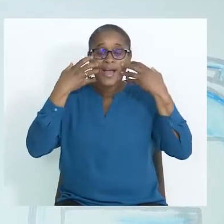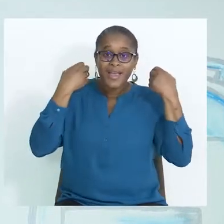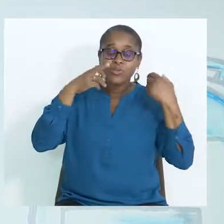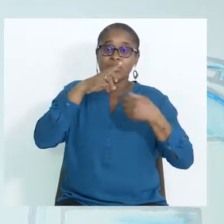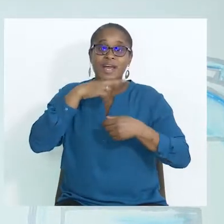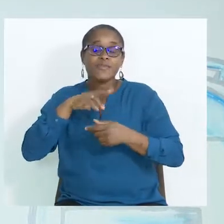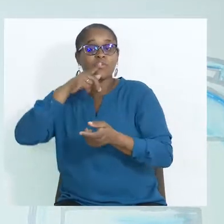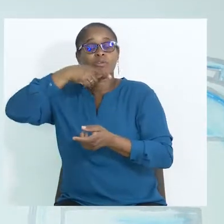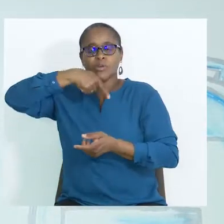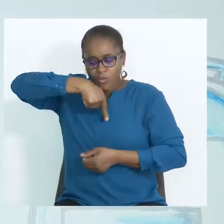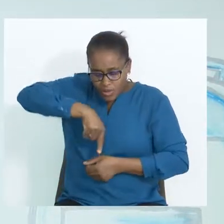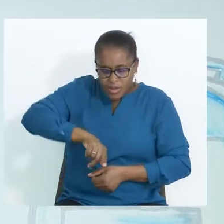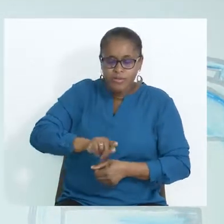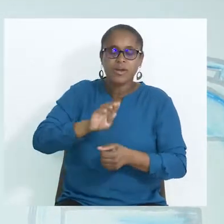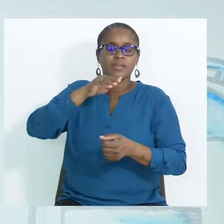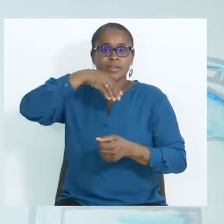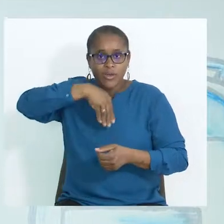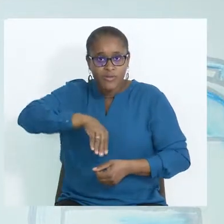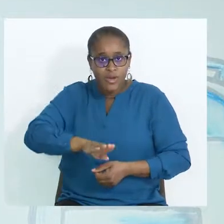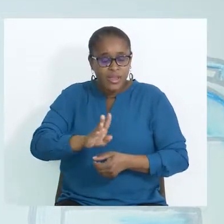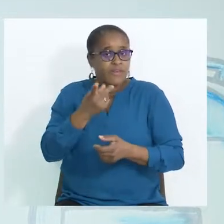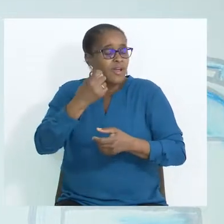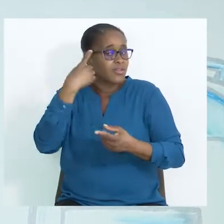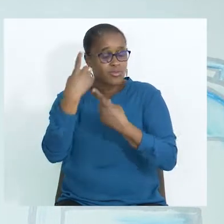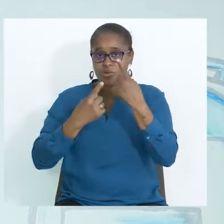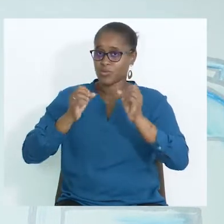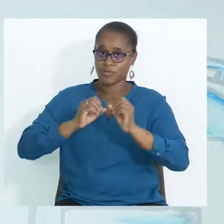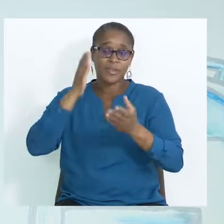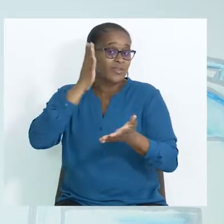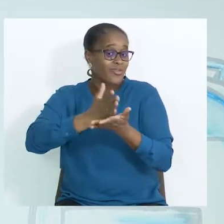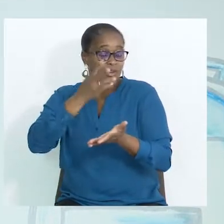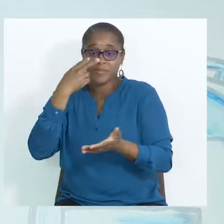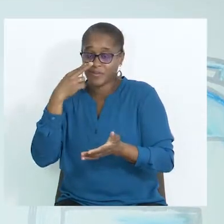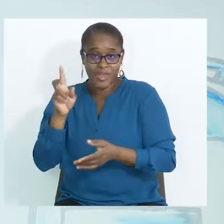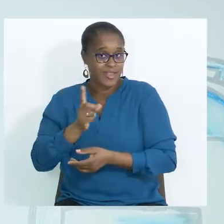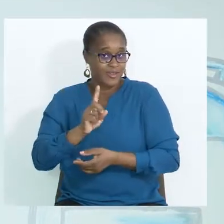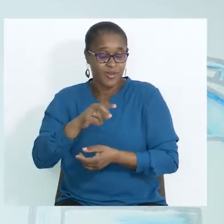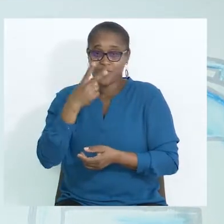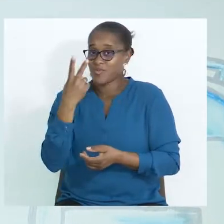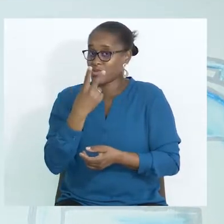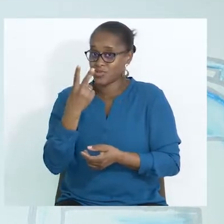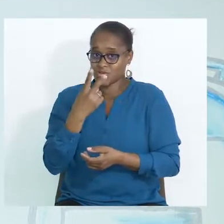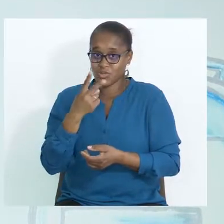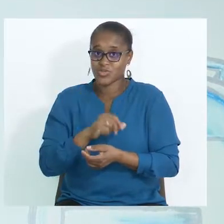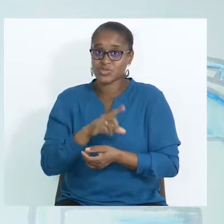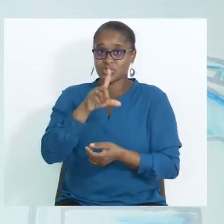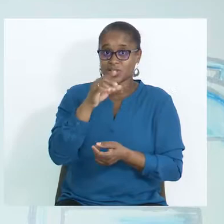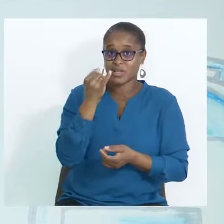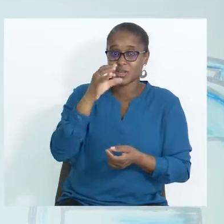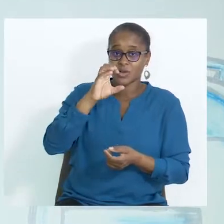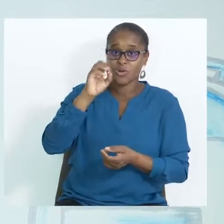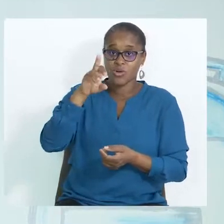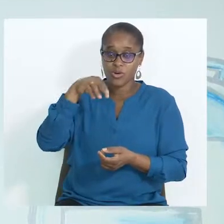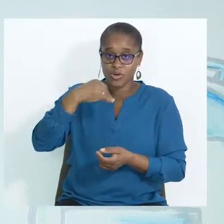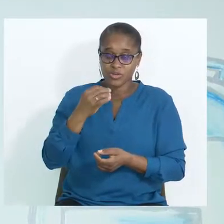gato e um elefante não falta nenhum só não se gay os dois ele